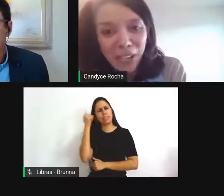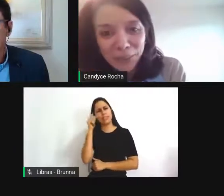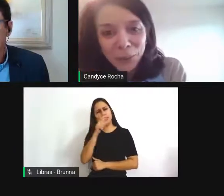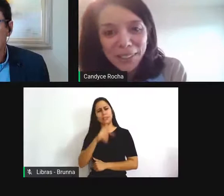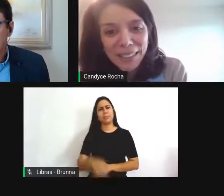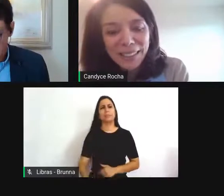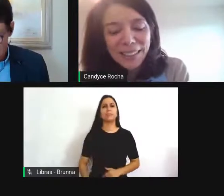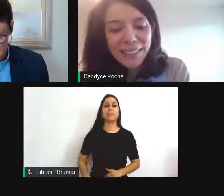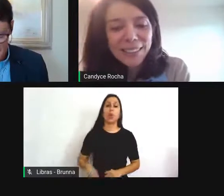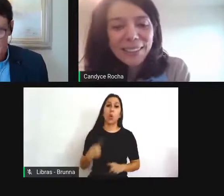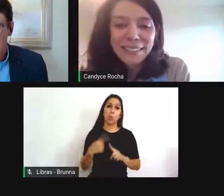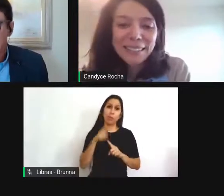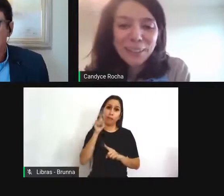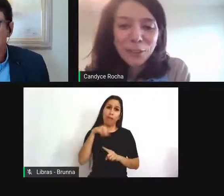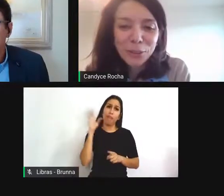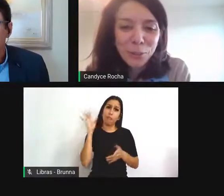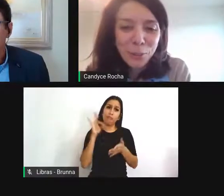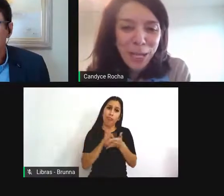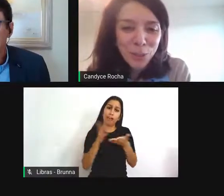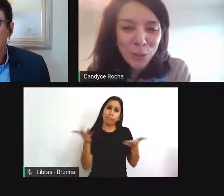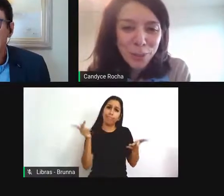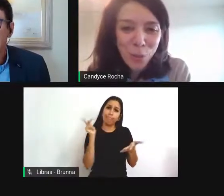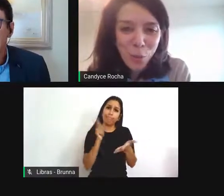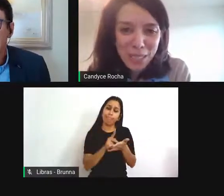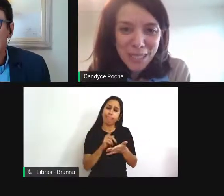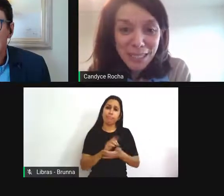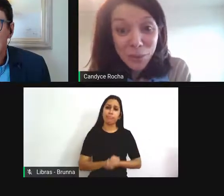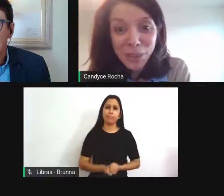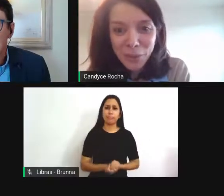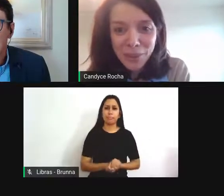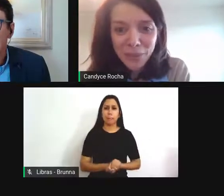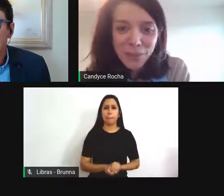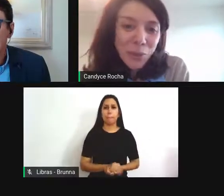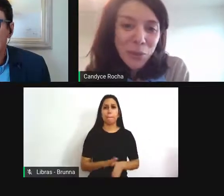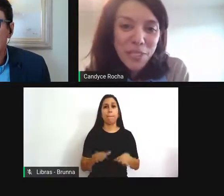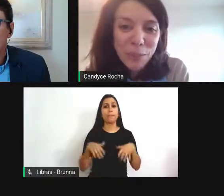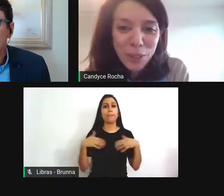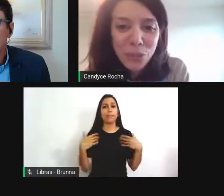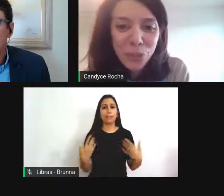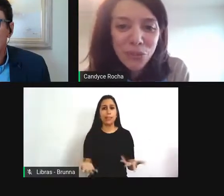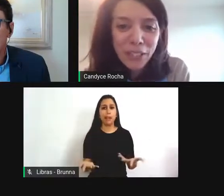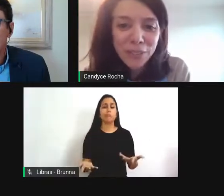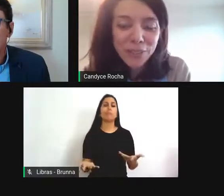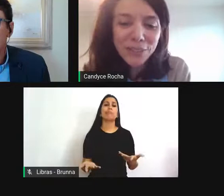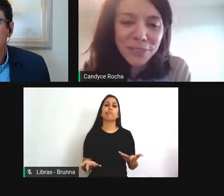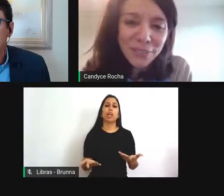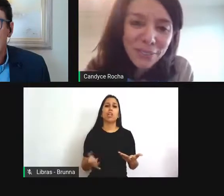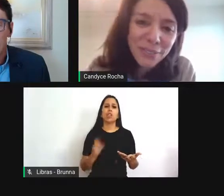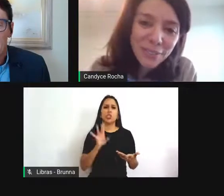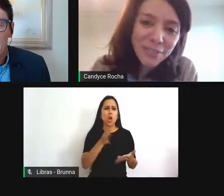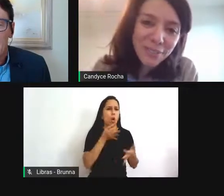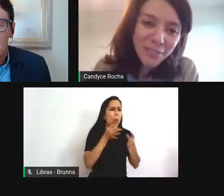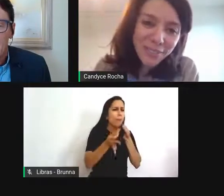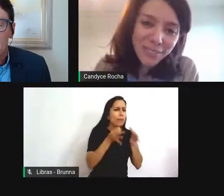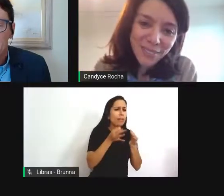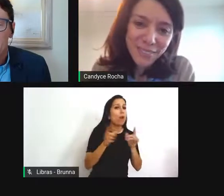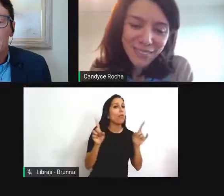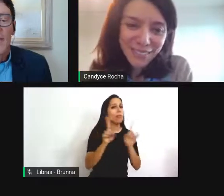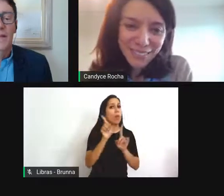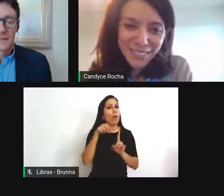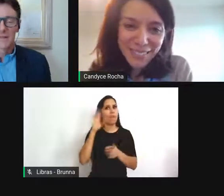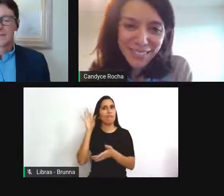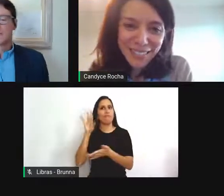porque é um fato. Então, mais do que uma opinião, é um reconhecimento de um fato.